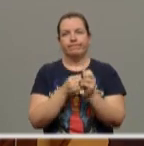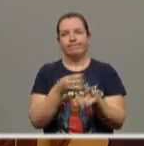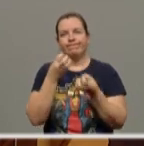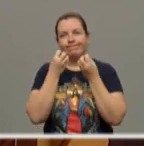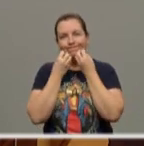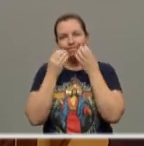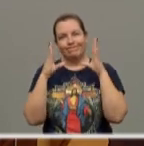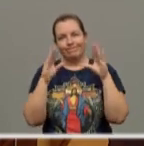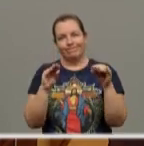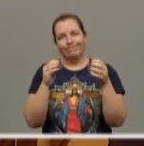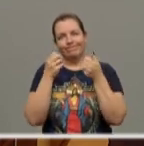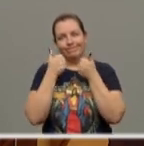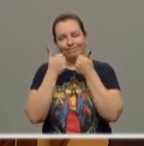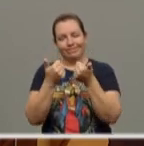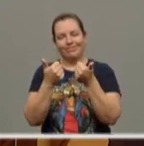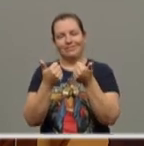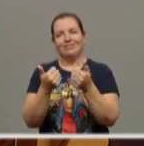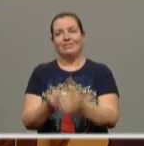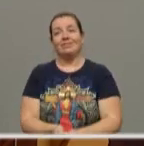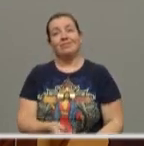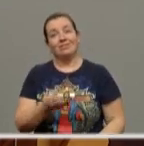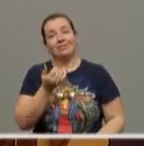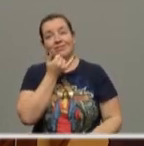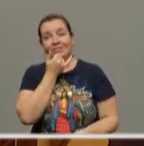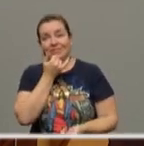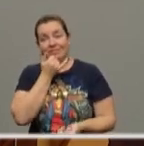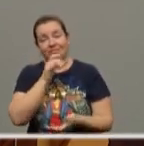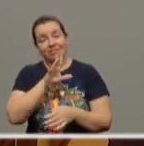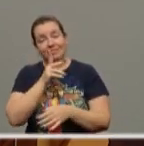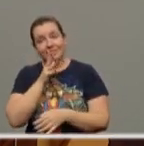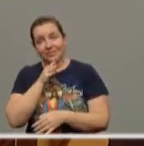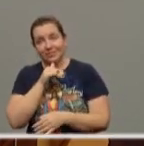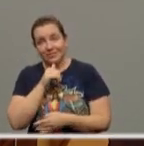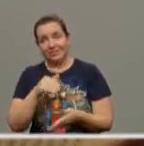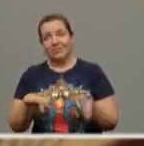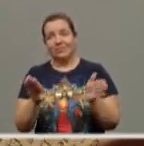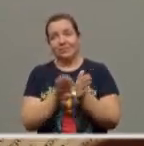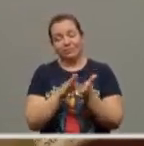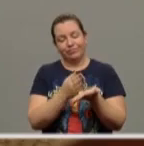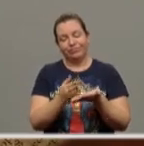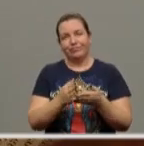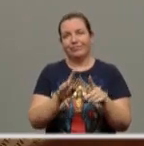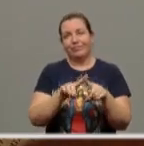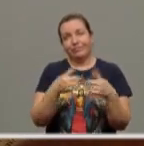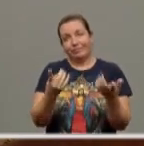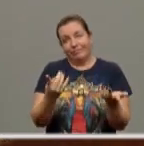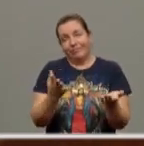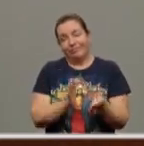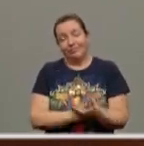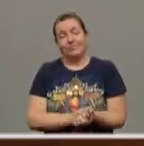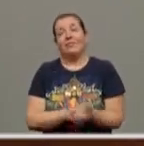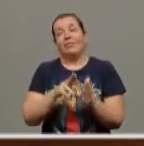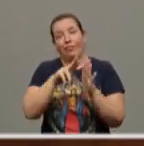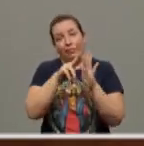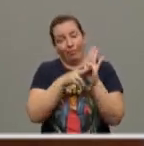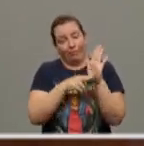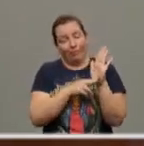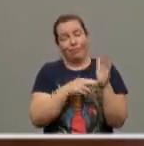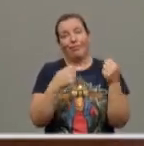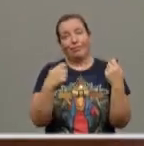Amém? Você pode acompanhar aí, pode pegar a sua Bíblia. Eu vou lendo aqui junto.